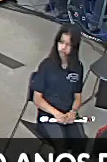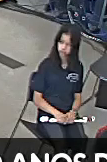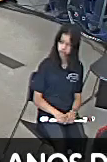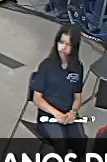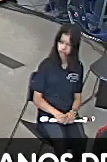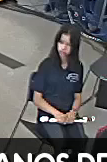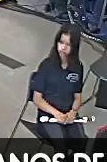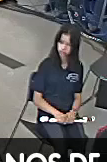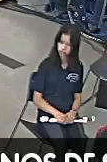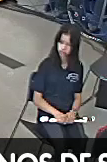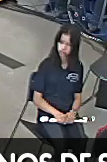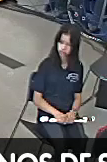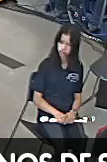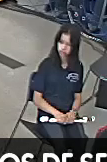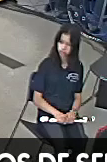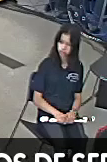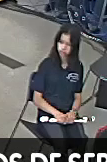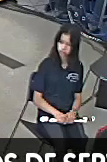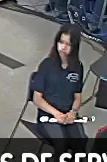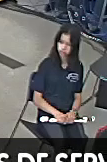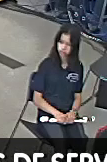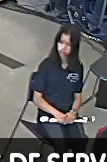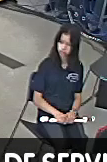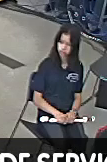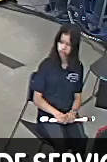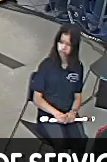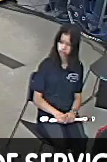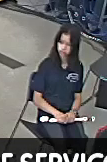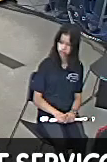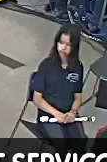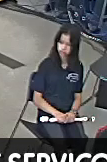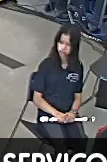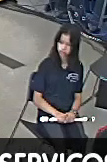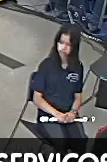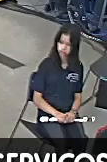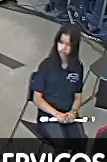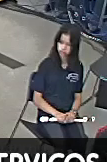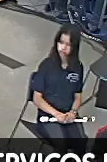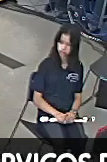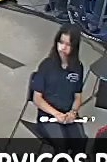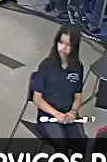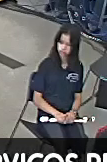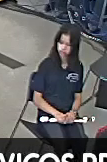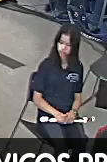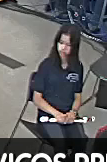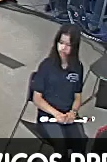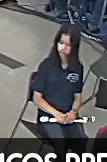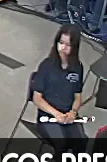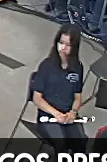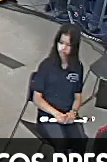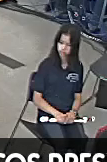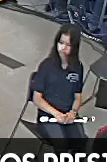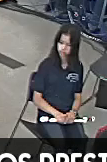importante em que elas celebram 50 anos de presença aqui no